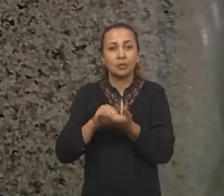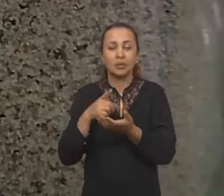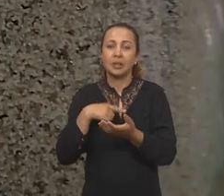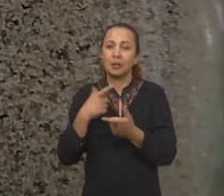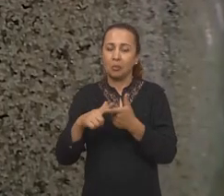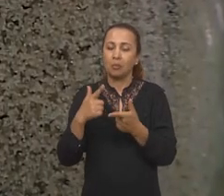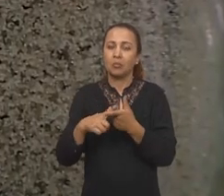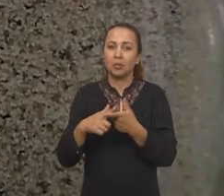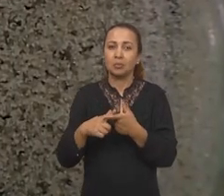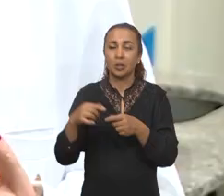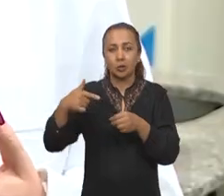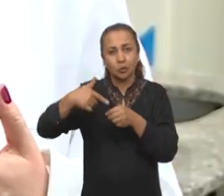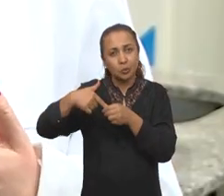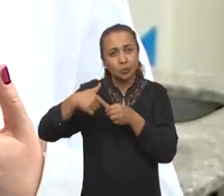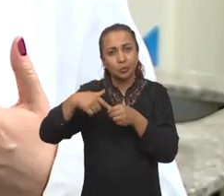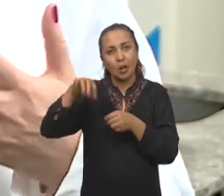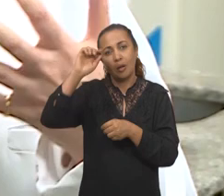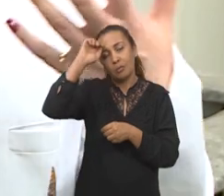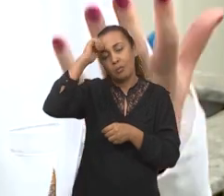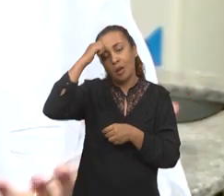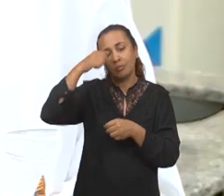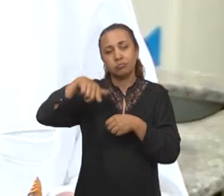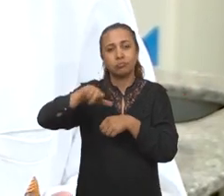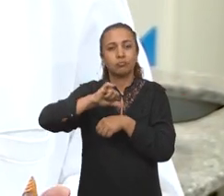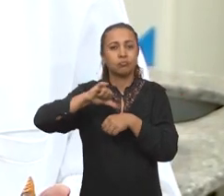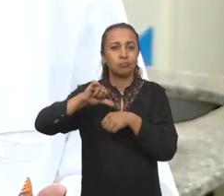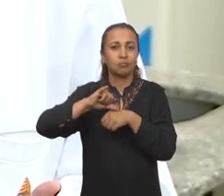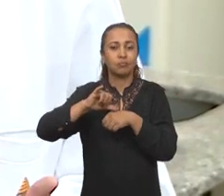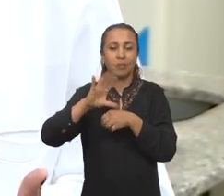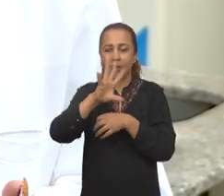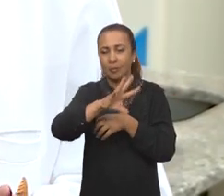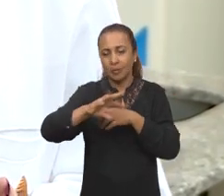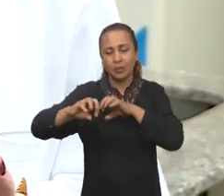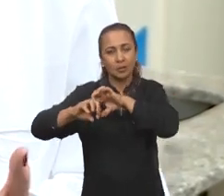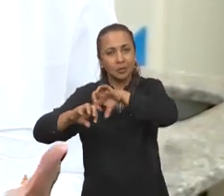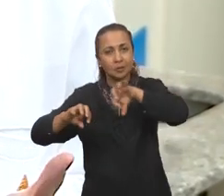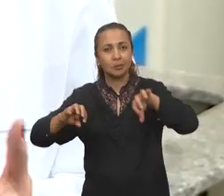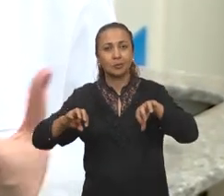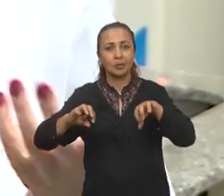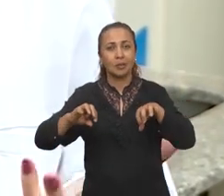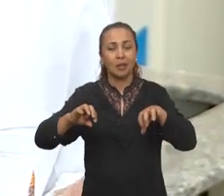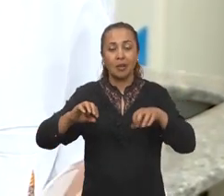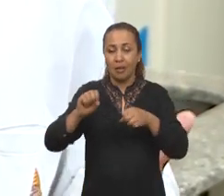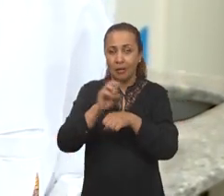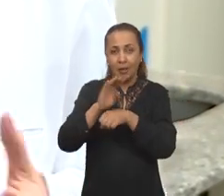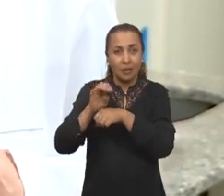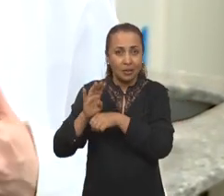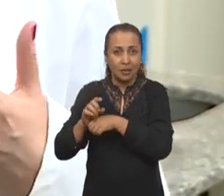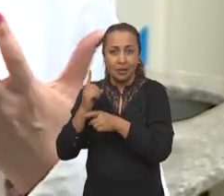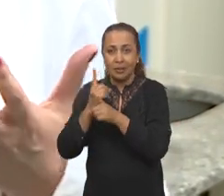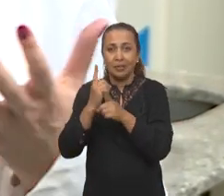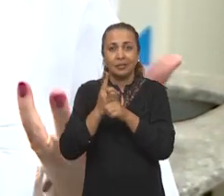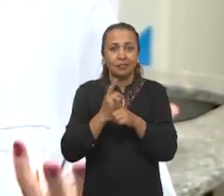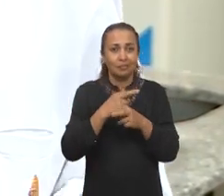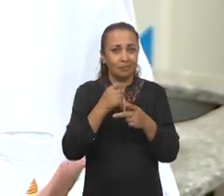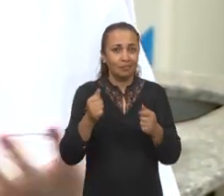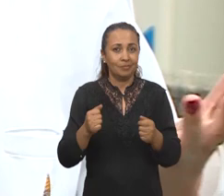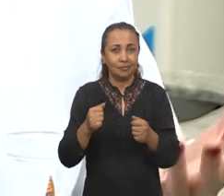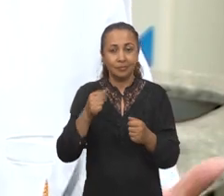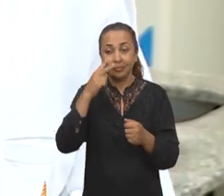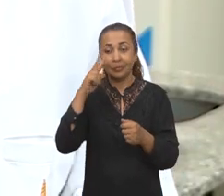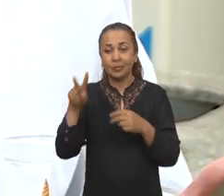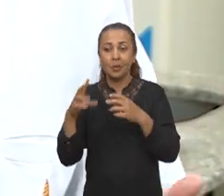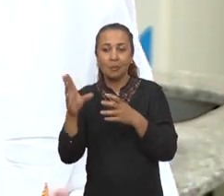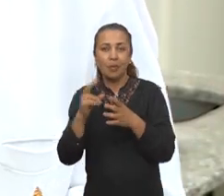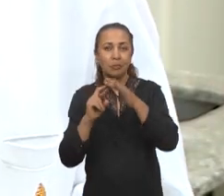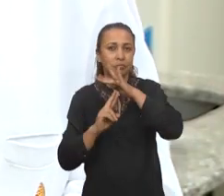com petróleo então a gente bem isolando bactérias ou seja identificando espécies a partir dessas